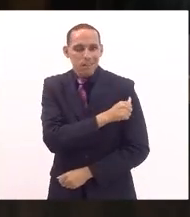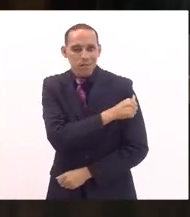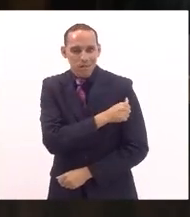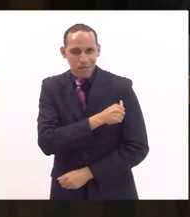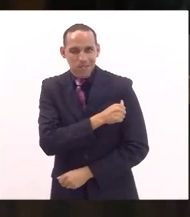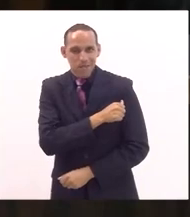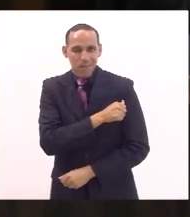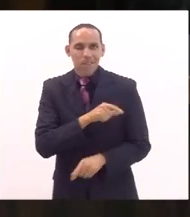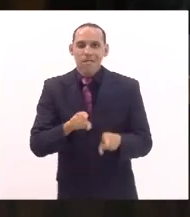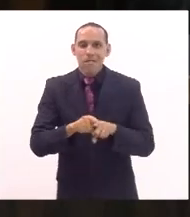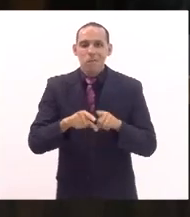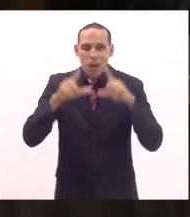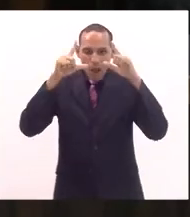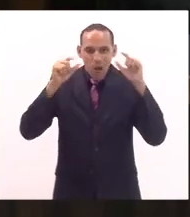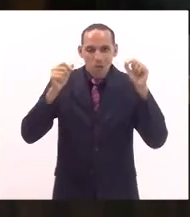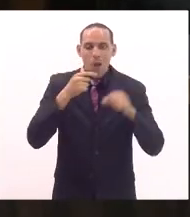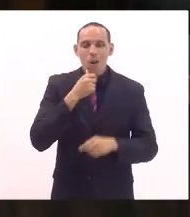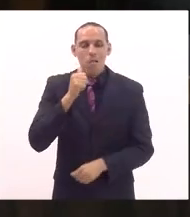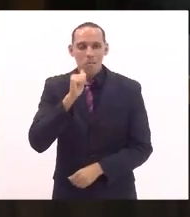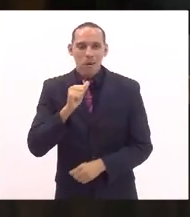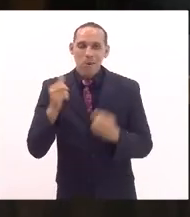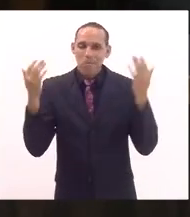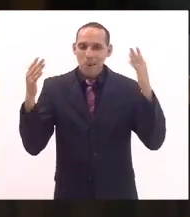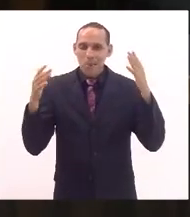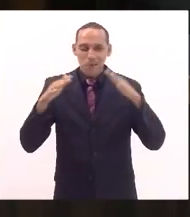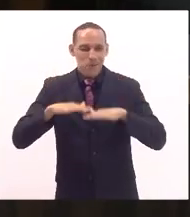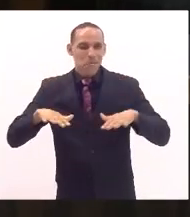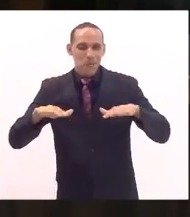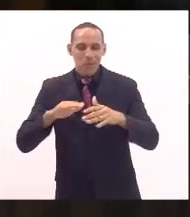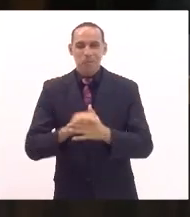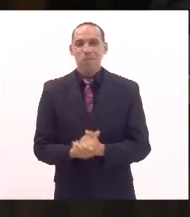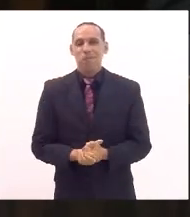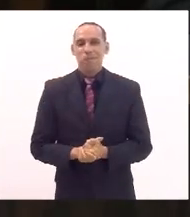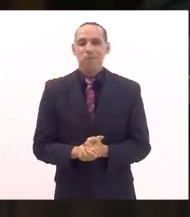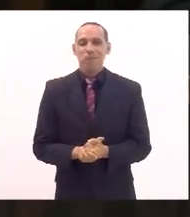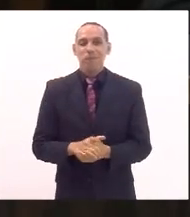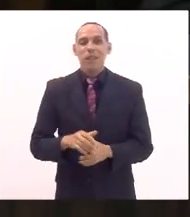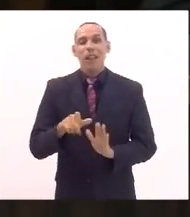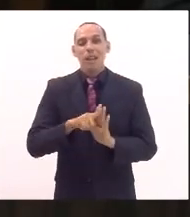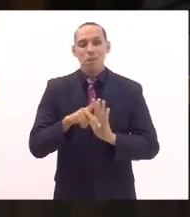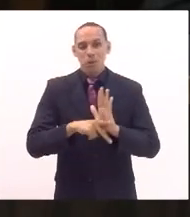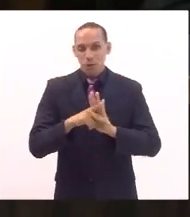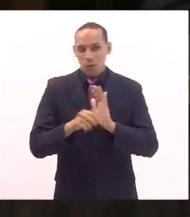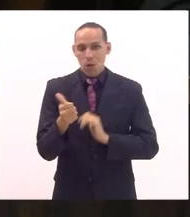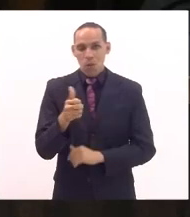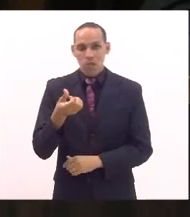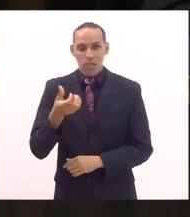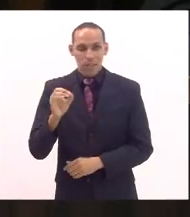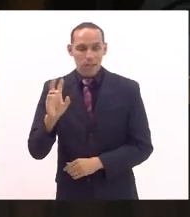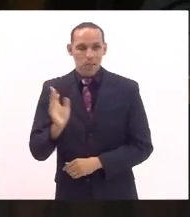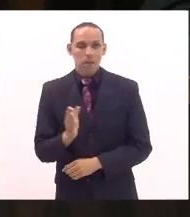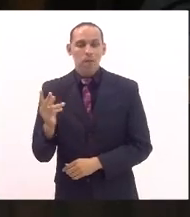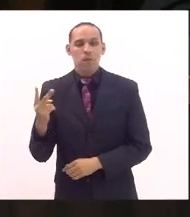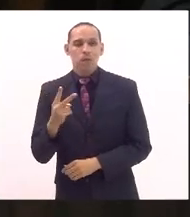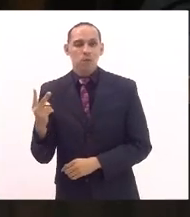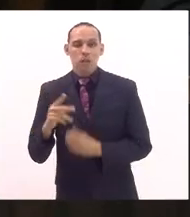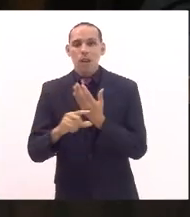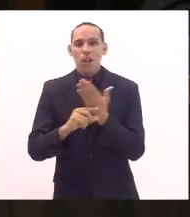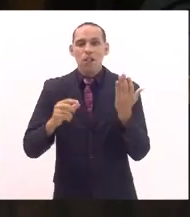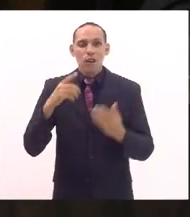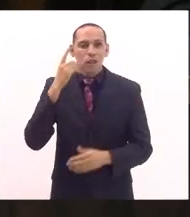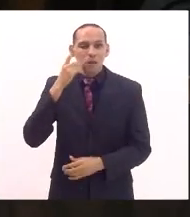enfermeiro e da enfermeira parabéns a todas e todos pode a solução as 60 de 22 de autoria da deputada